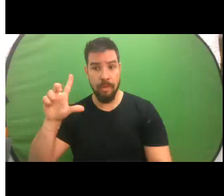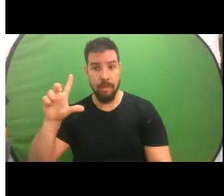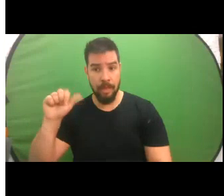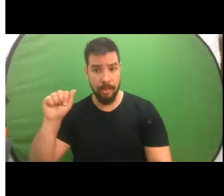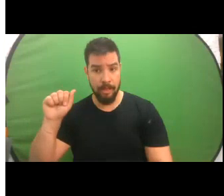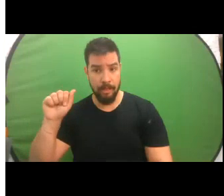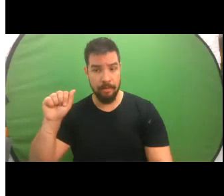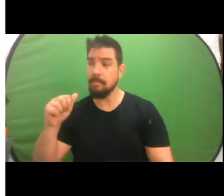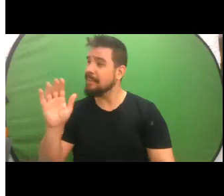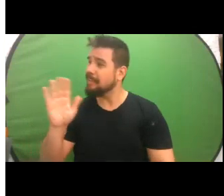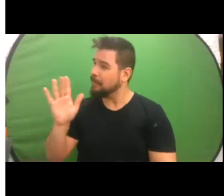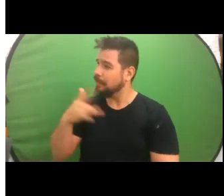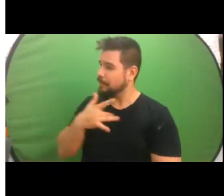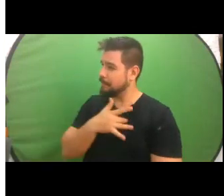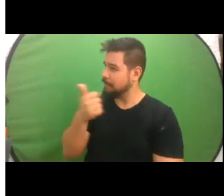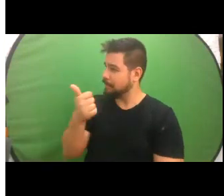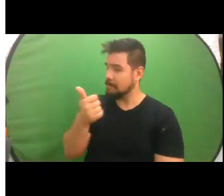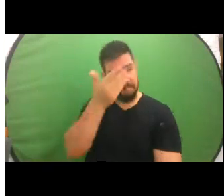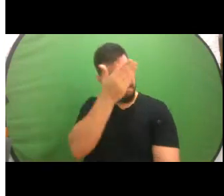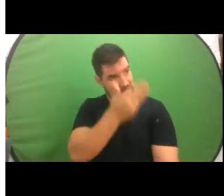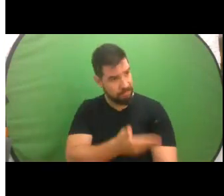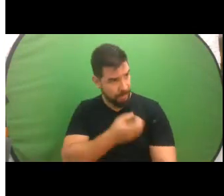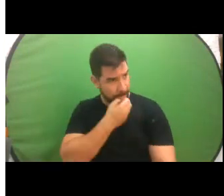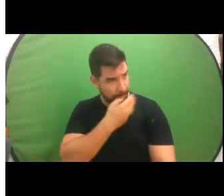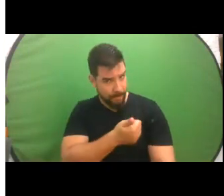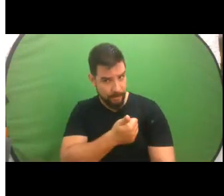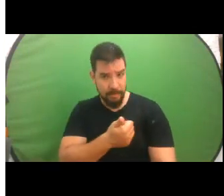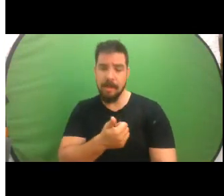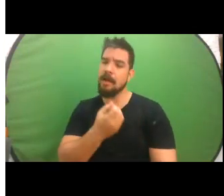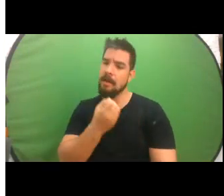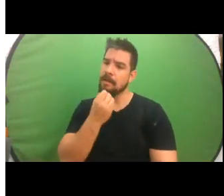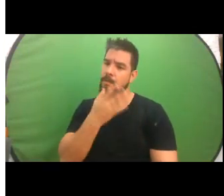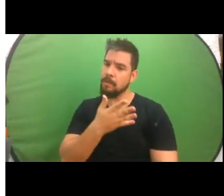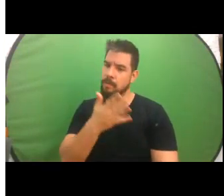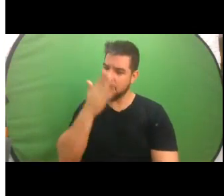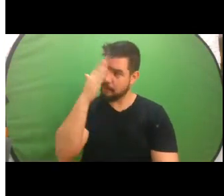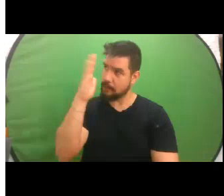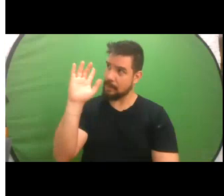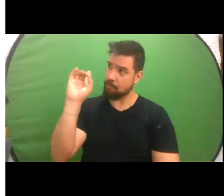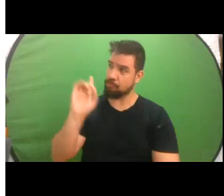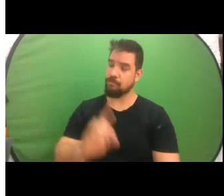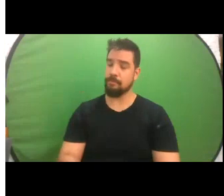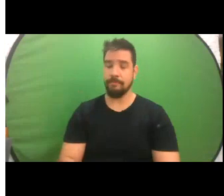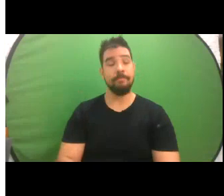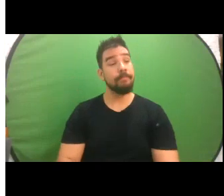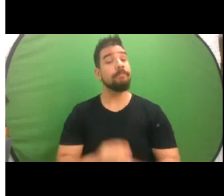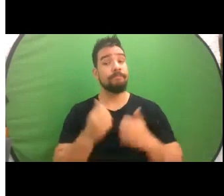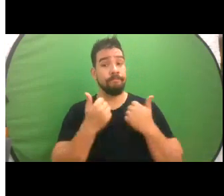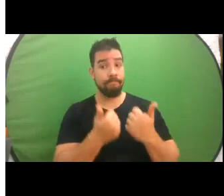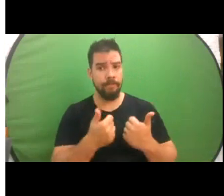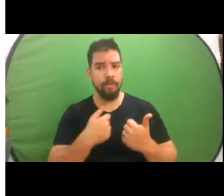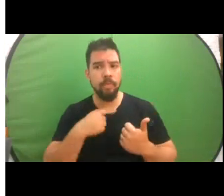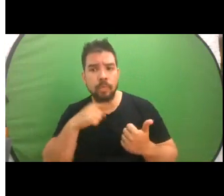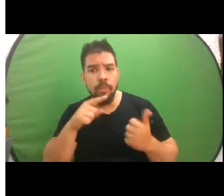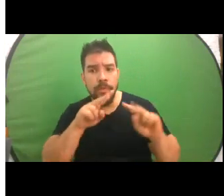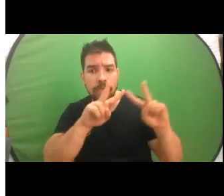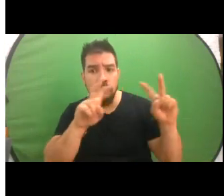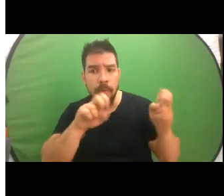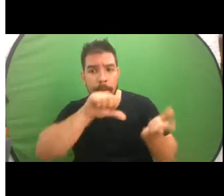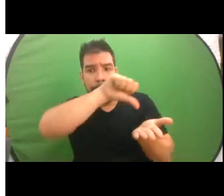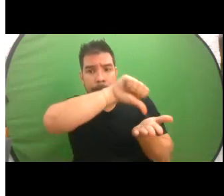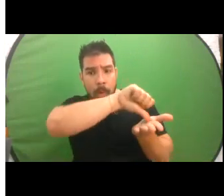estás? Bem, graças a Deus. Que bom, professora, eu tenho uma dúvida aqui, não é sobre o polo. Eu posso comentar